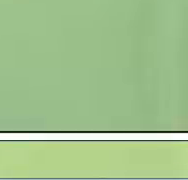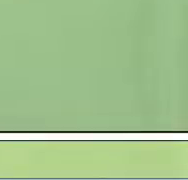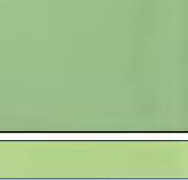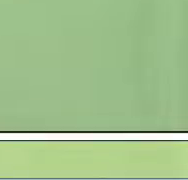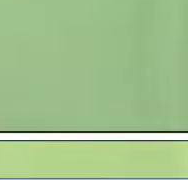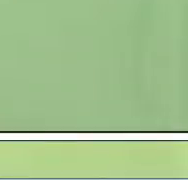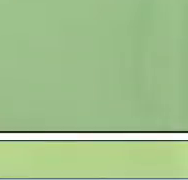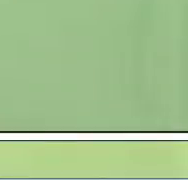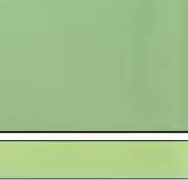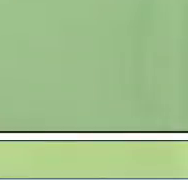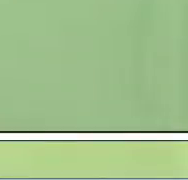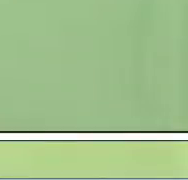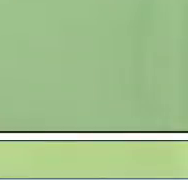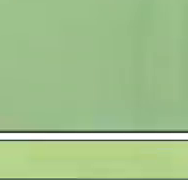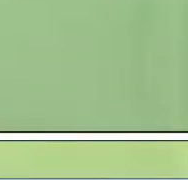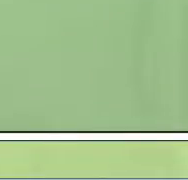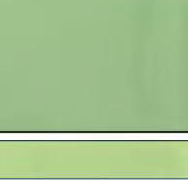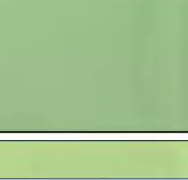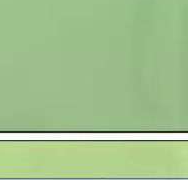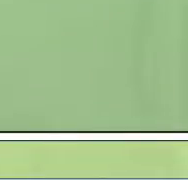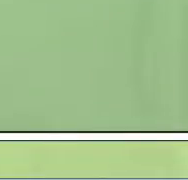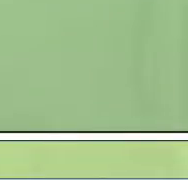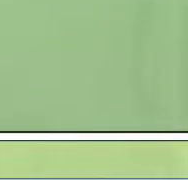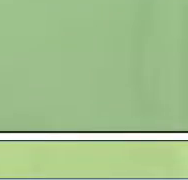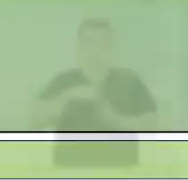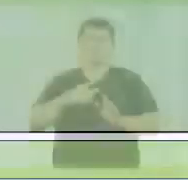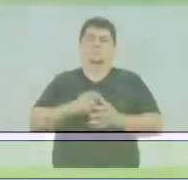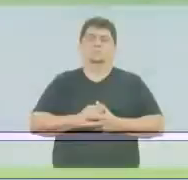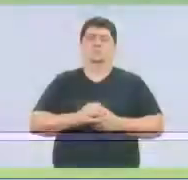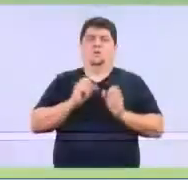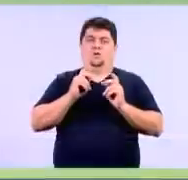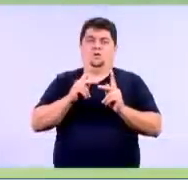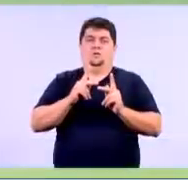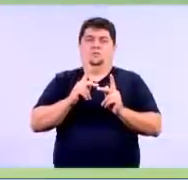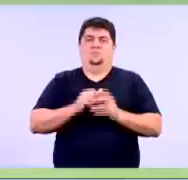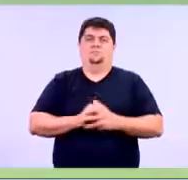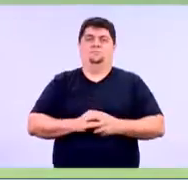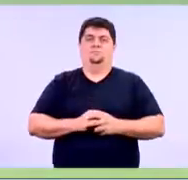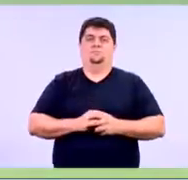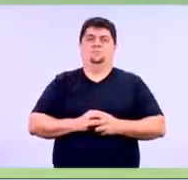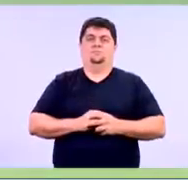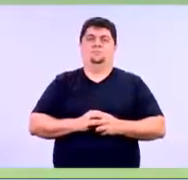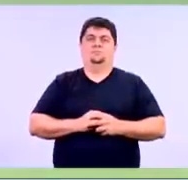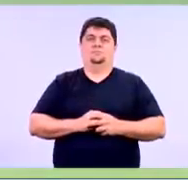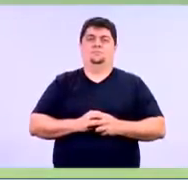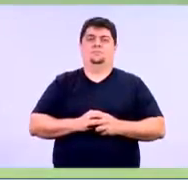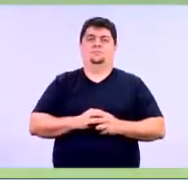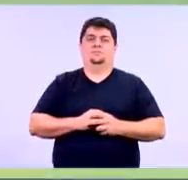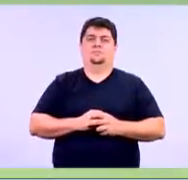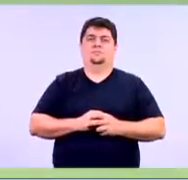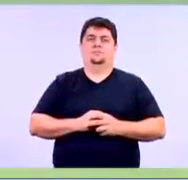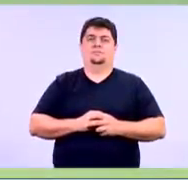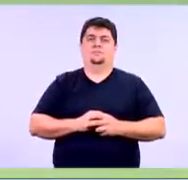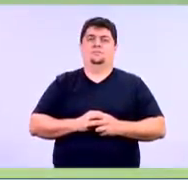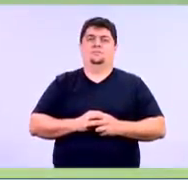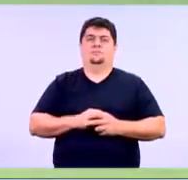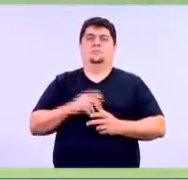atividade administrativa plenamente vinculada. Ok, senhores? Professor? Professor,